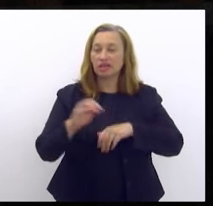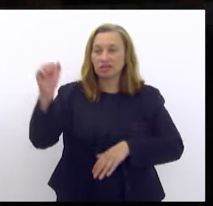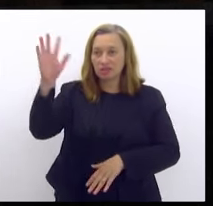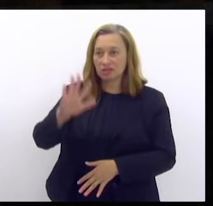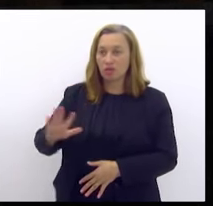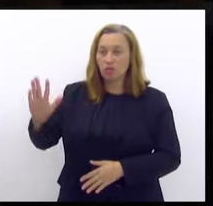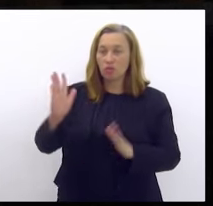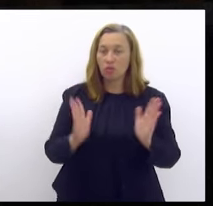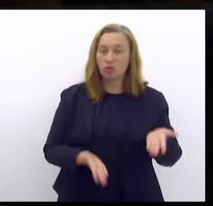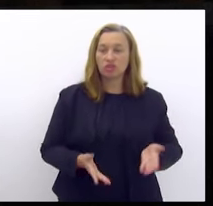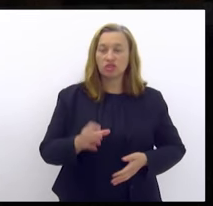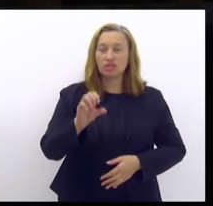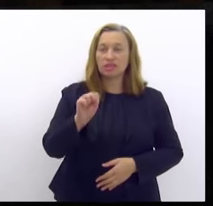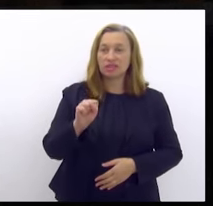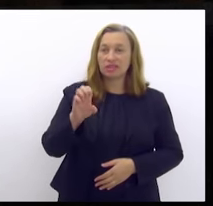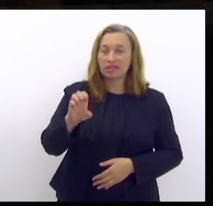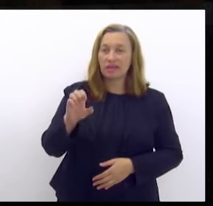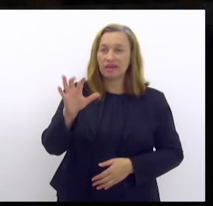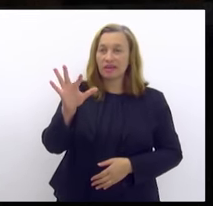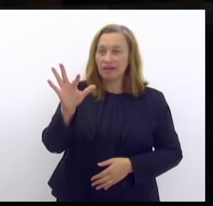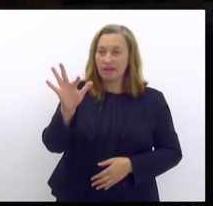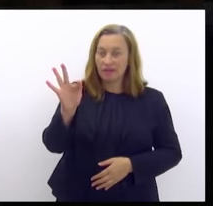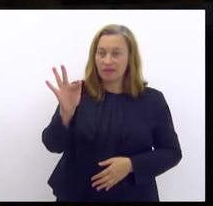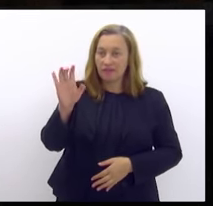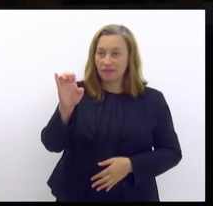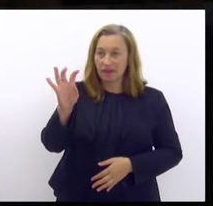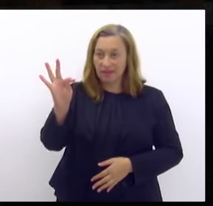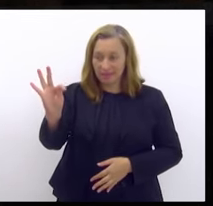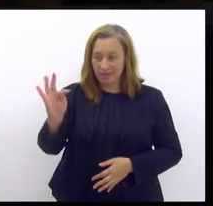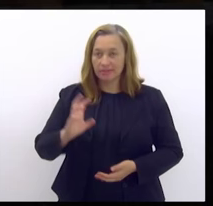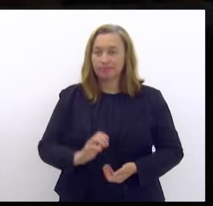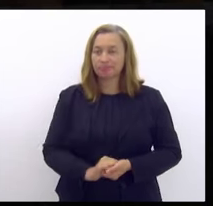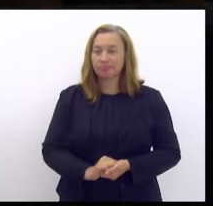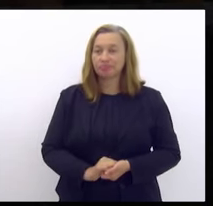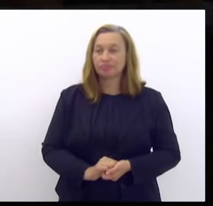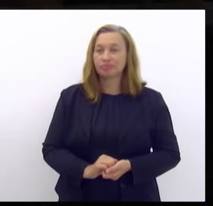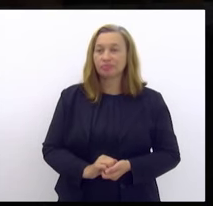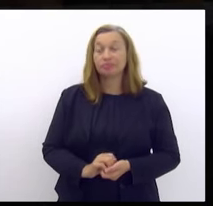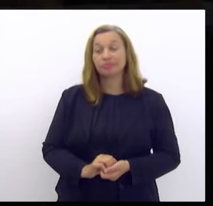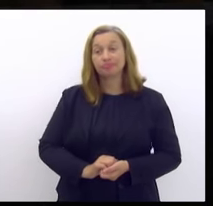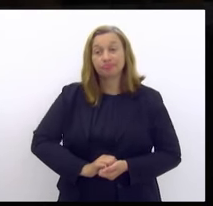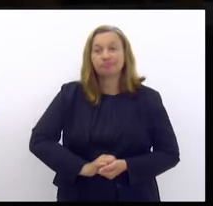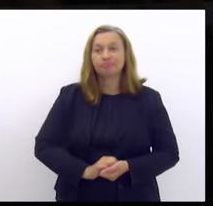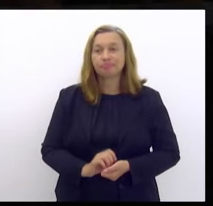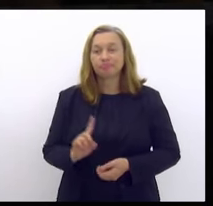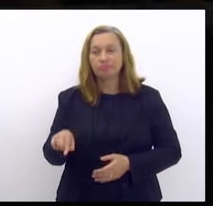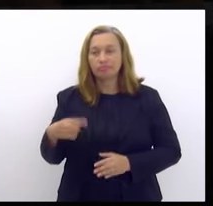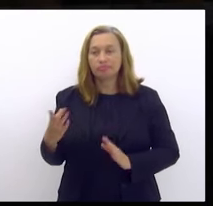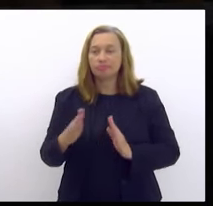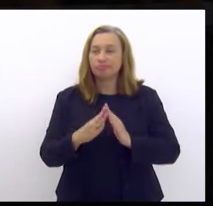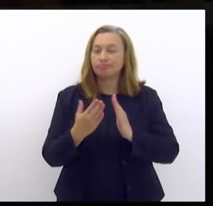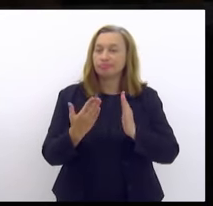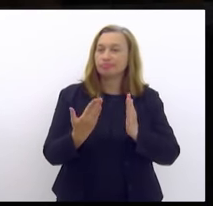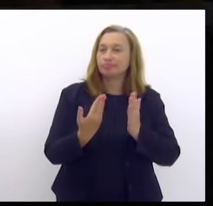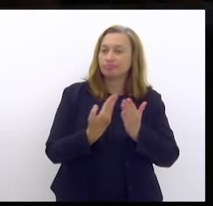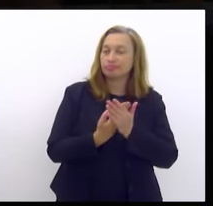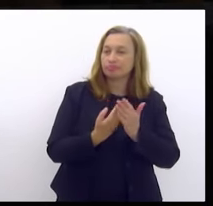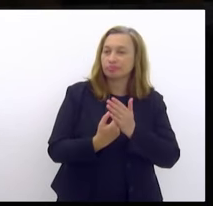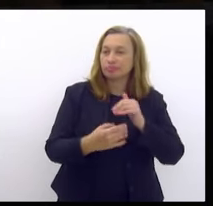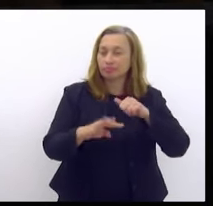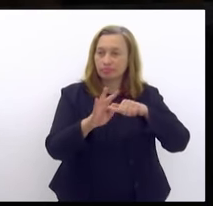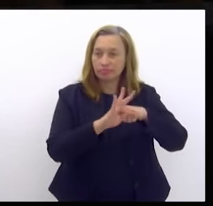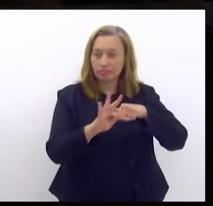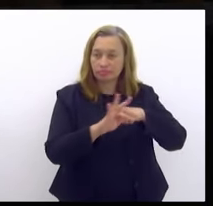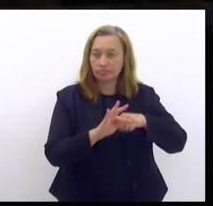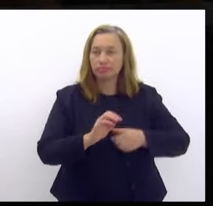CEFET, e antes ainda foi se chamar Escola Técnica Celso Foucault da